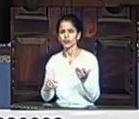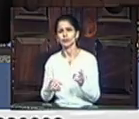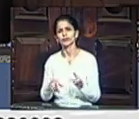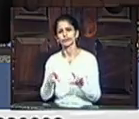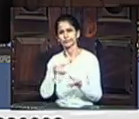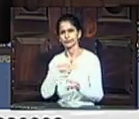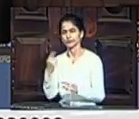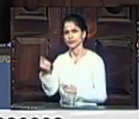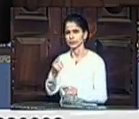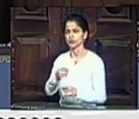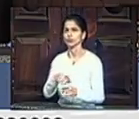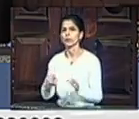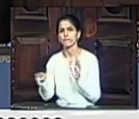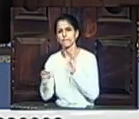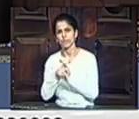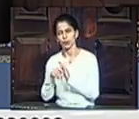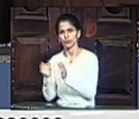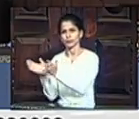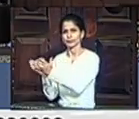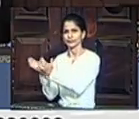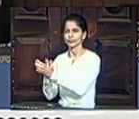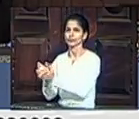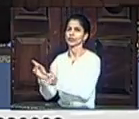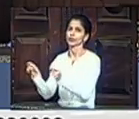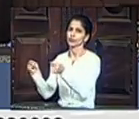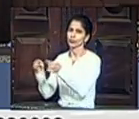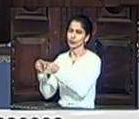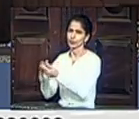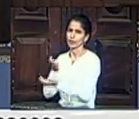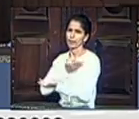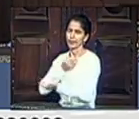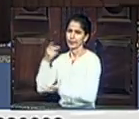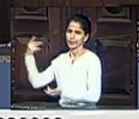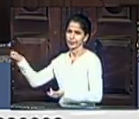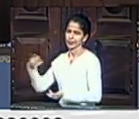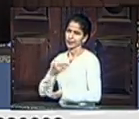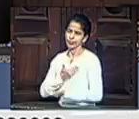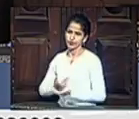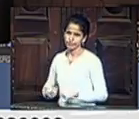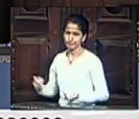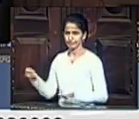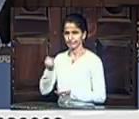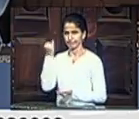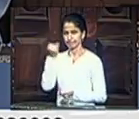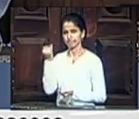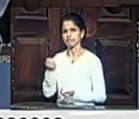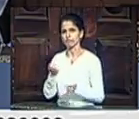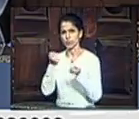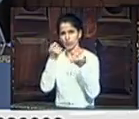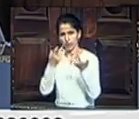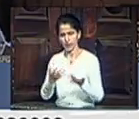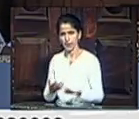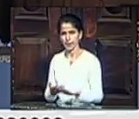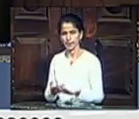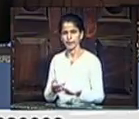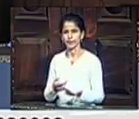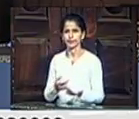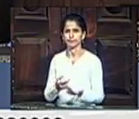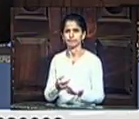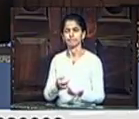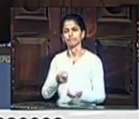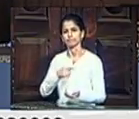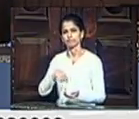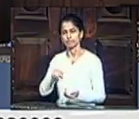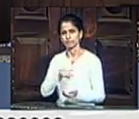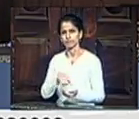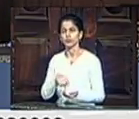membros do partido do governador. Então, é importante a gente ter claro que a gente no Rio de Janeiro